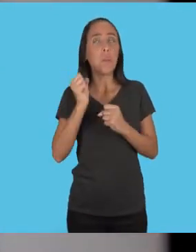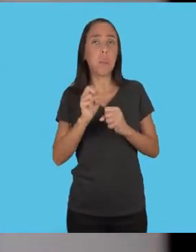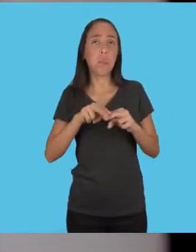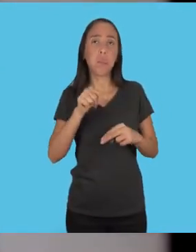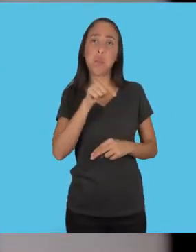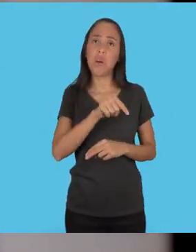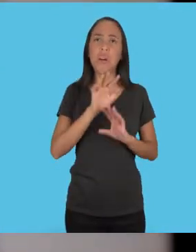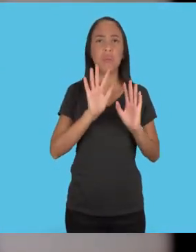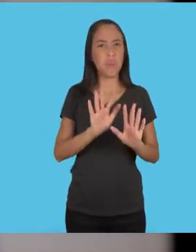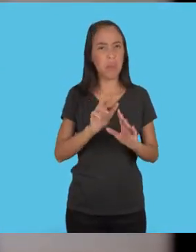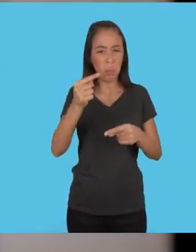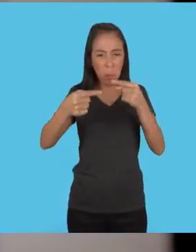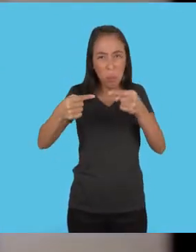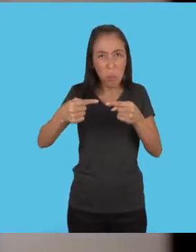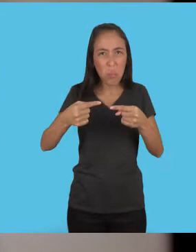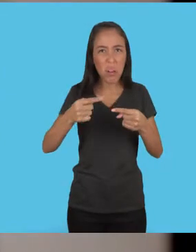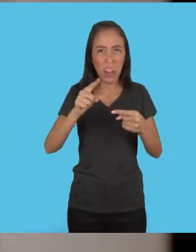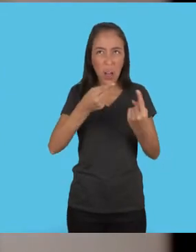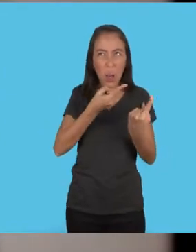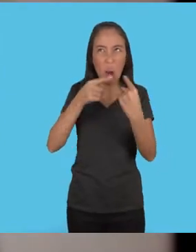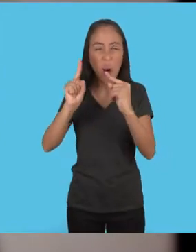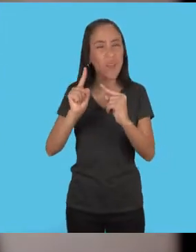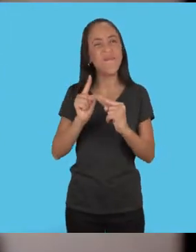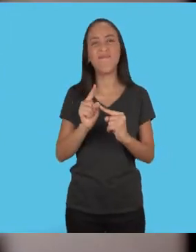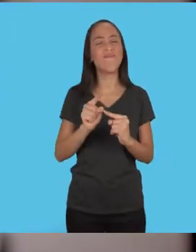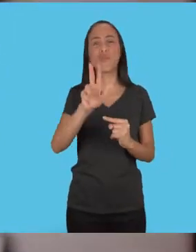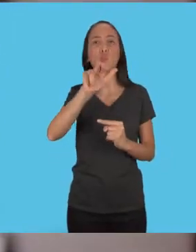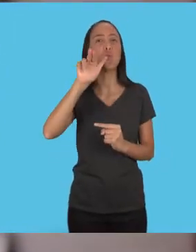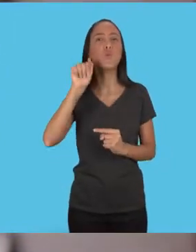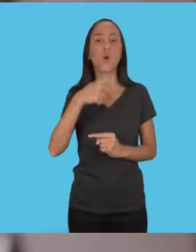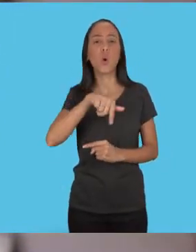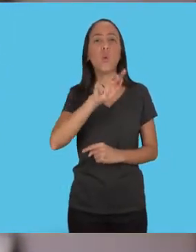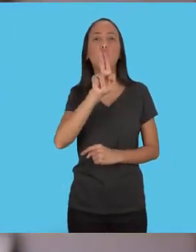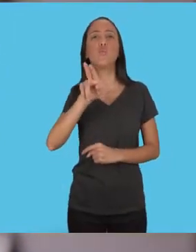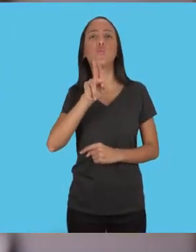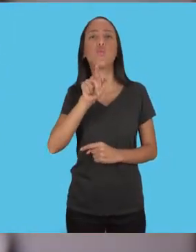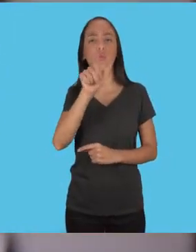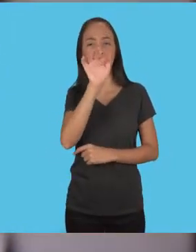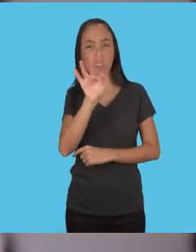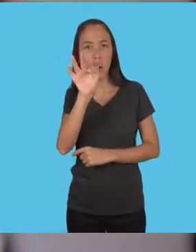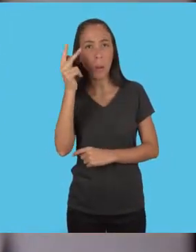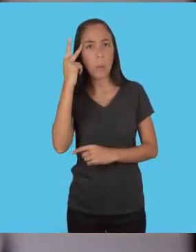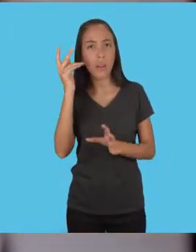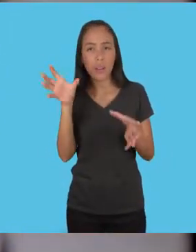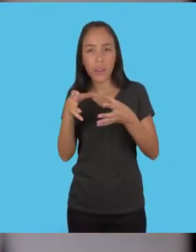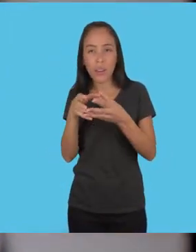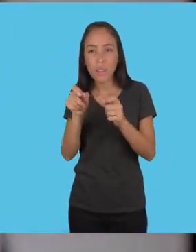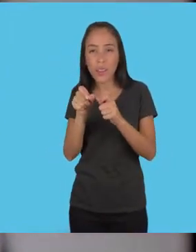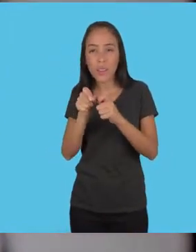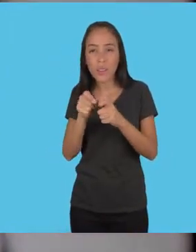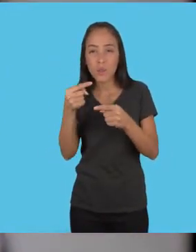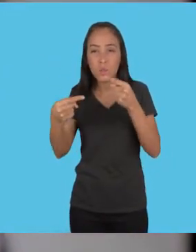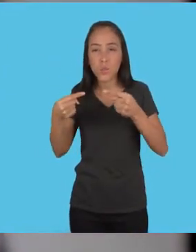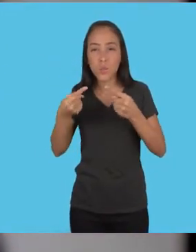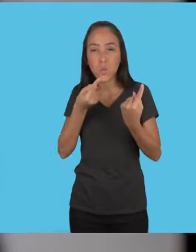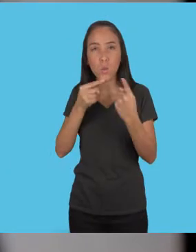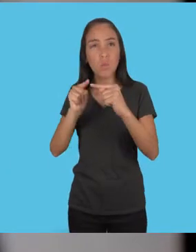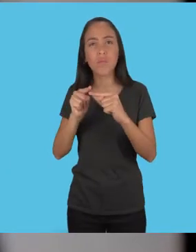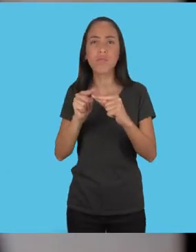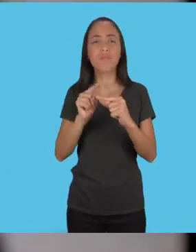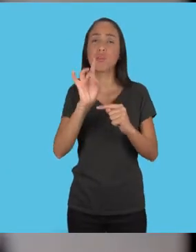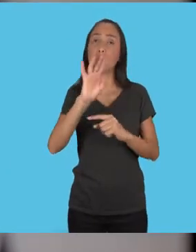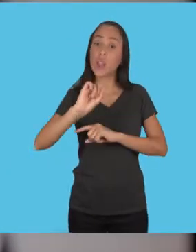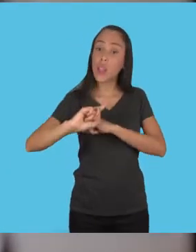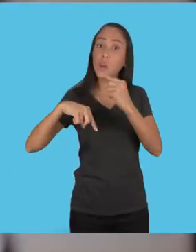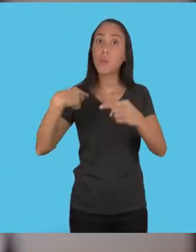eu garanto para vocês que jamais usamos a faculdade para qualquer ação política. A não ser depois,